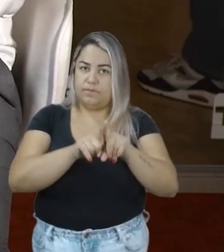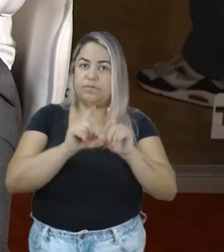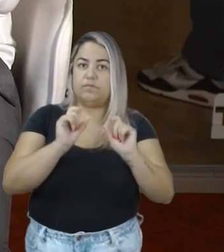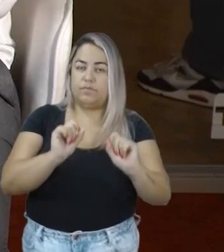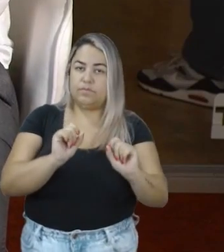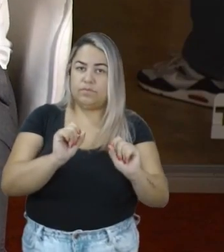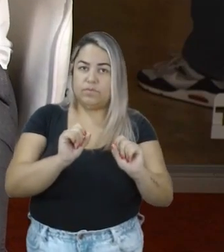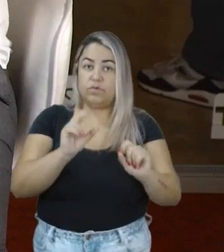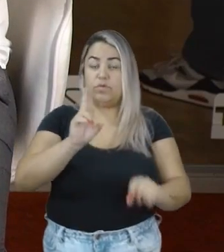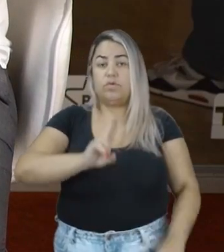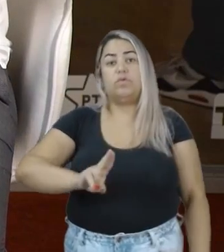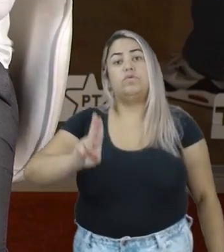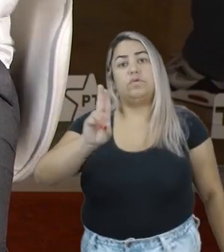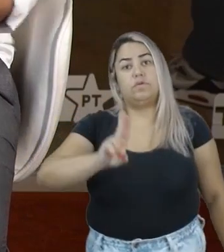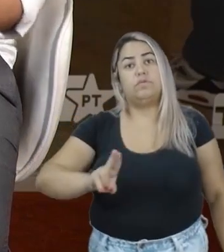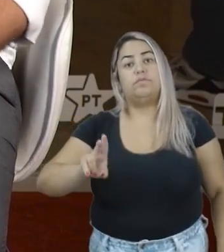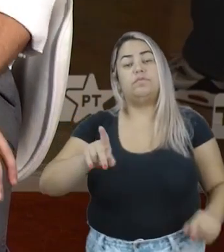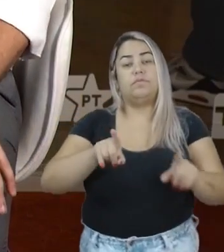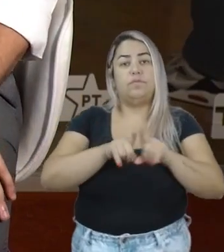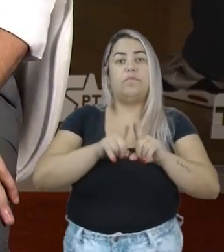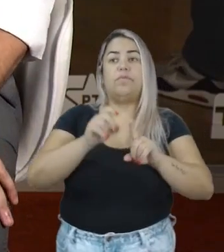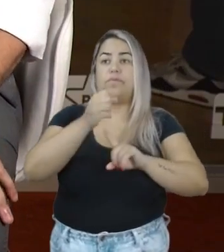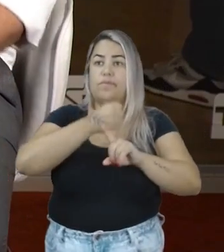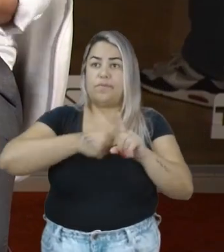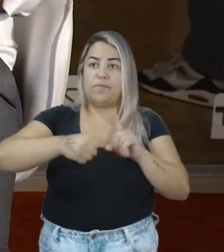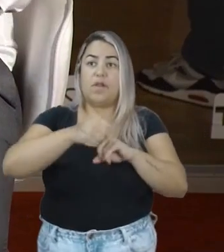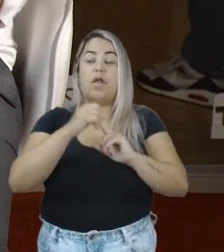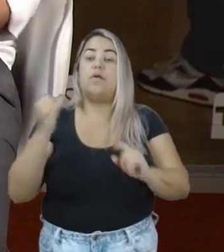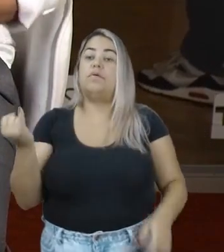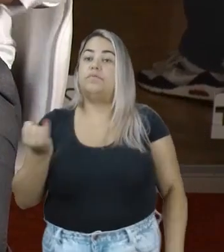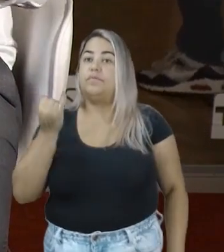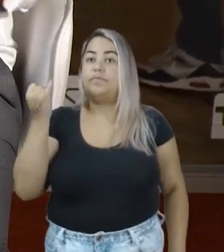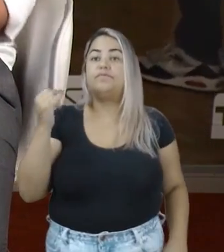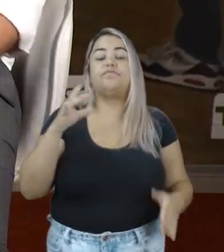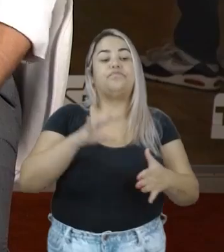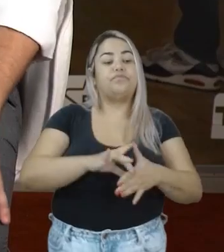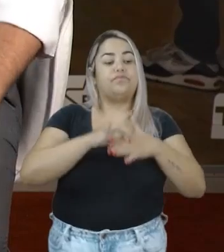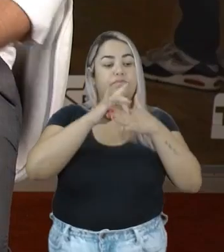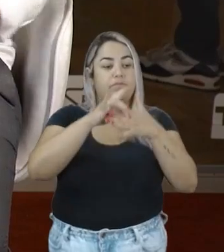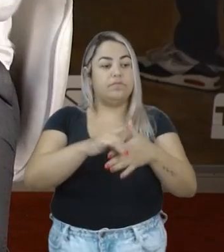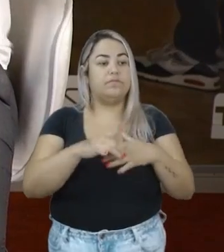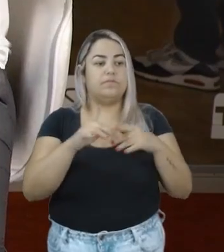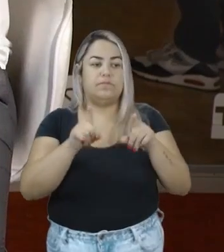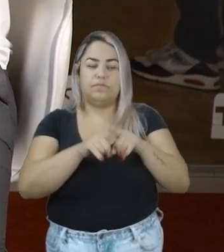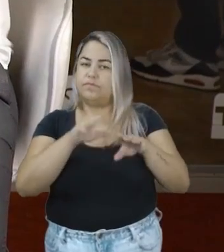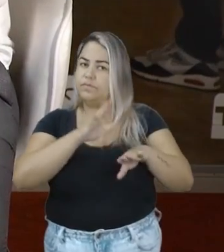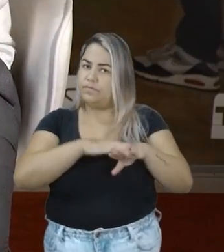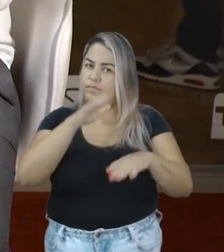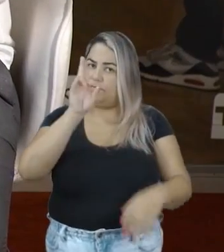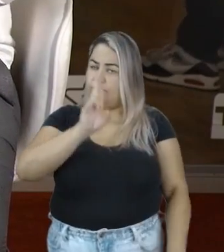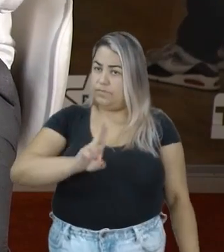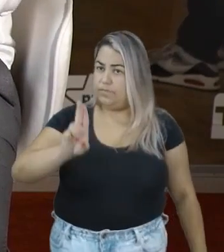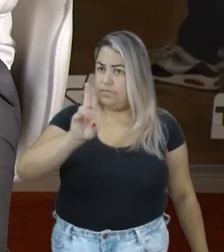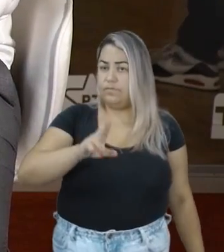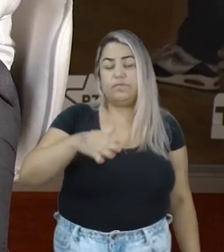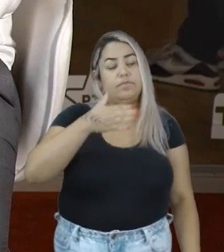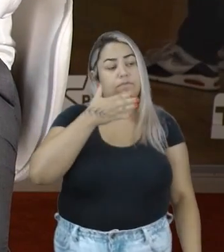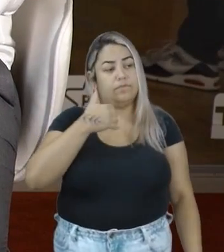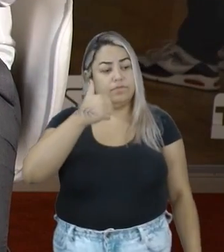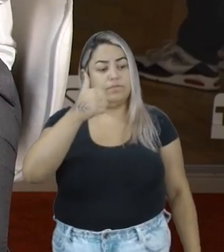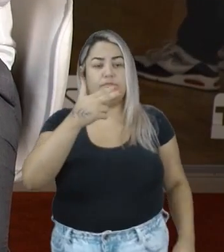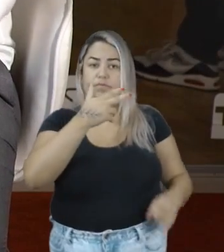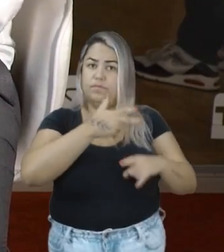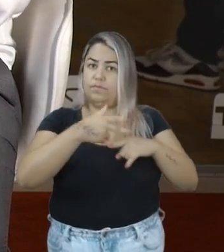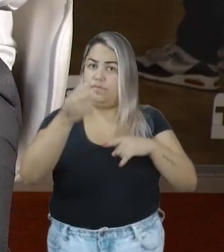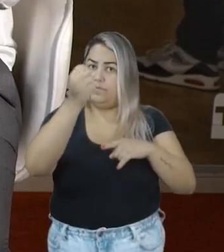questão do uso das redes sociais. É muito importante que os líderes do partido, a militância, cada vez saibam usar melhor, que para vencer